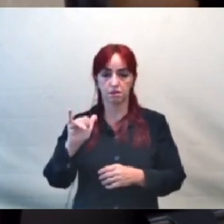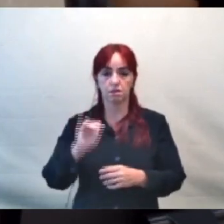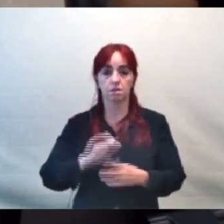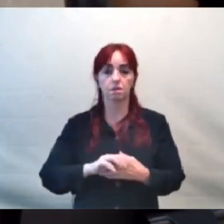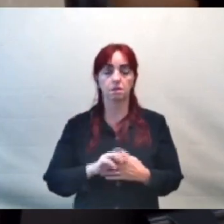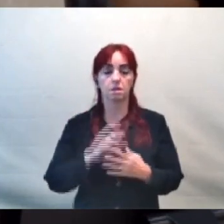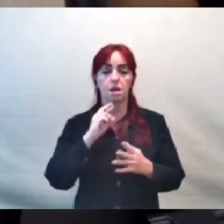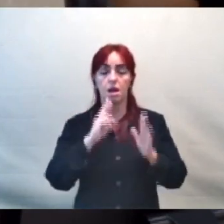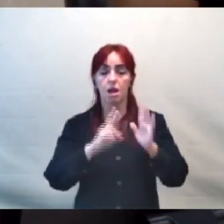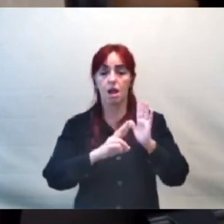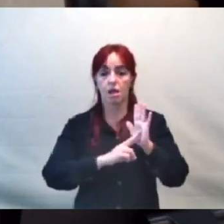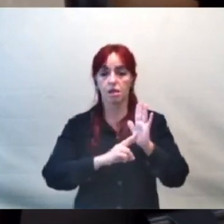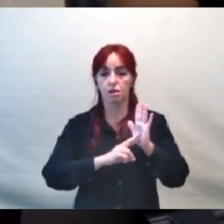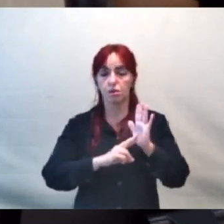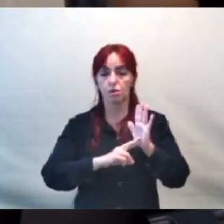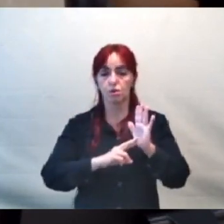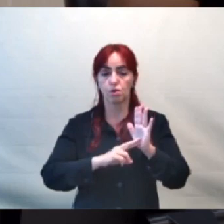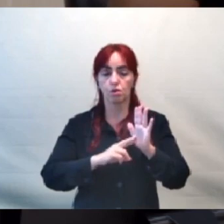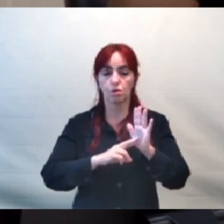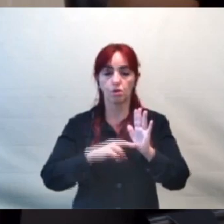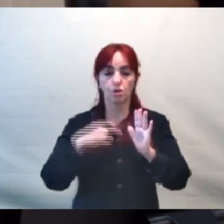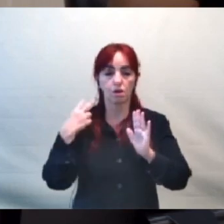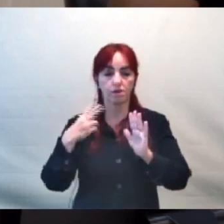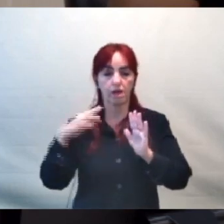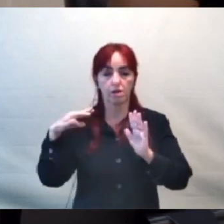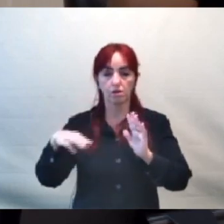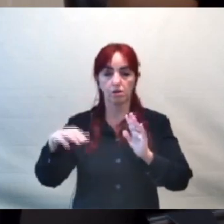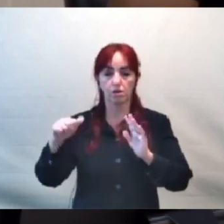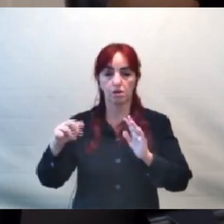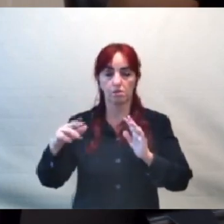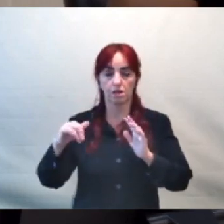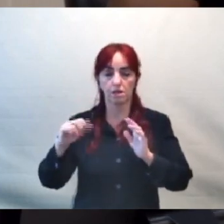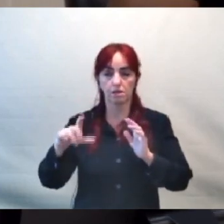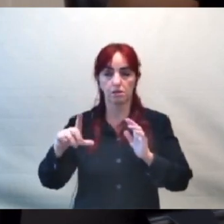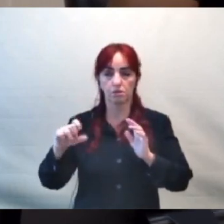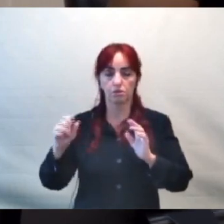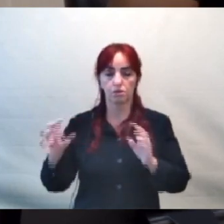a vereadora Marilda Portela, conclusão do parecer pela aprovação.